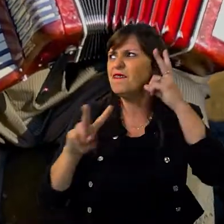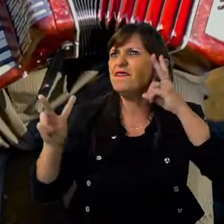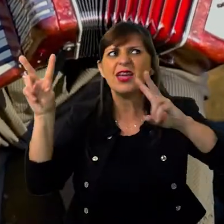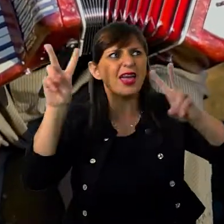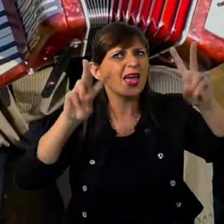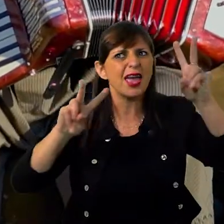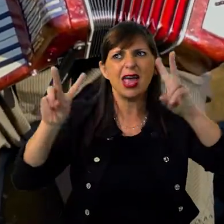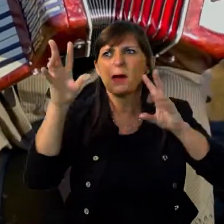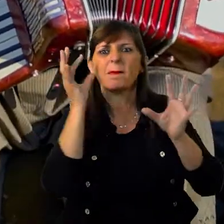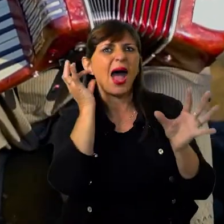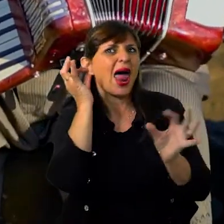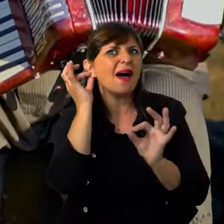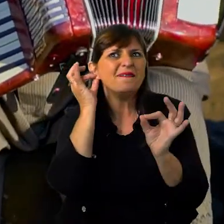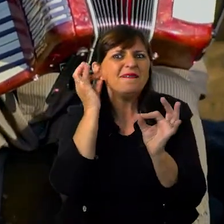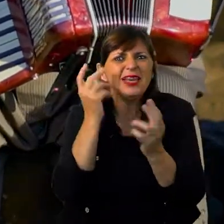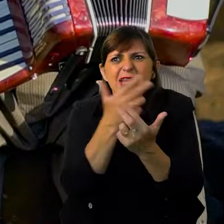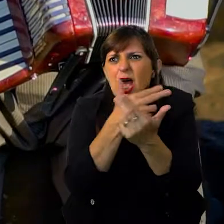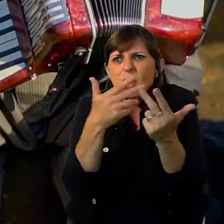melhor